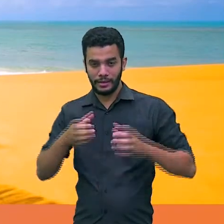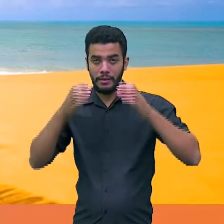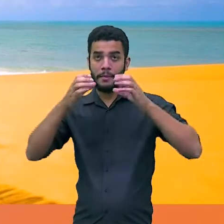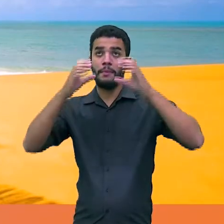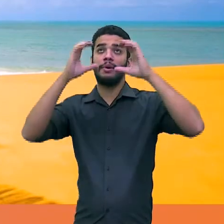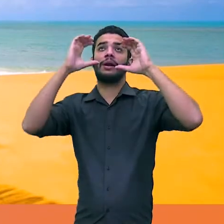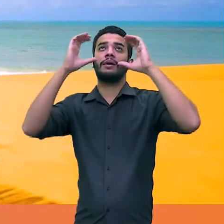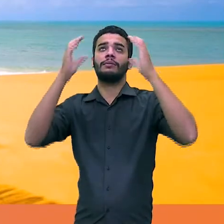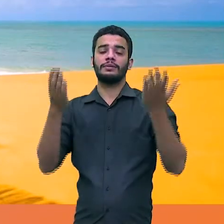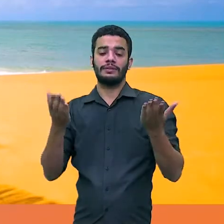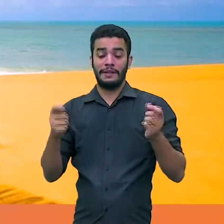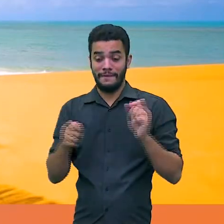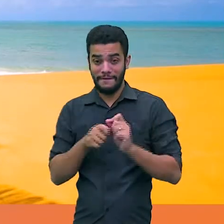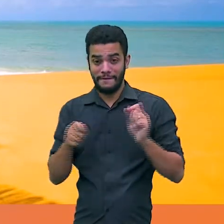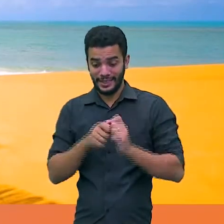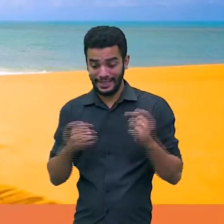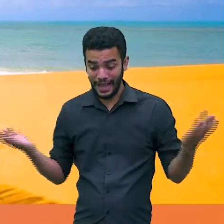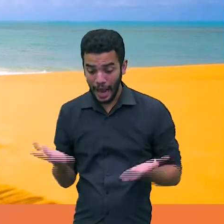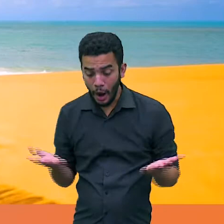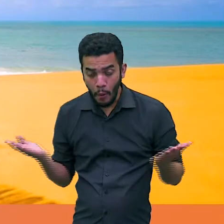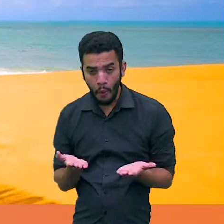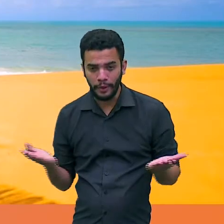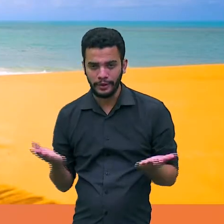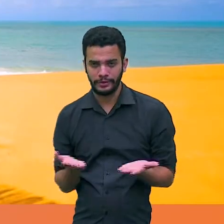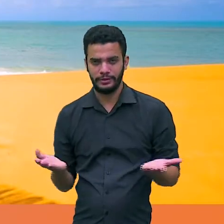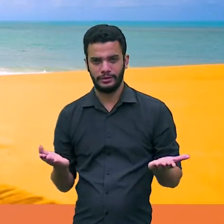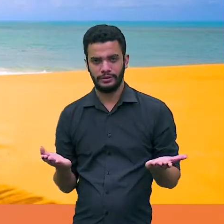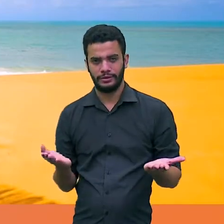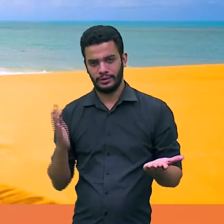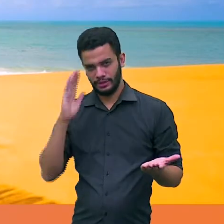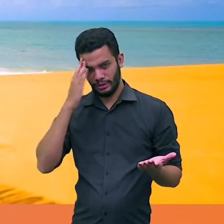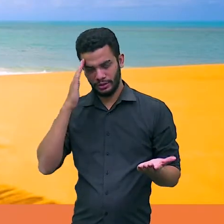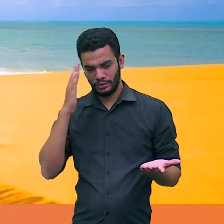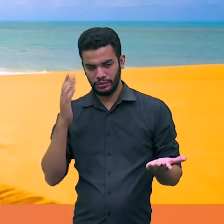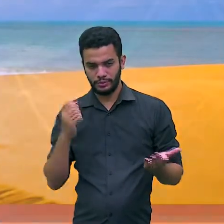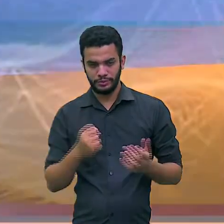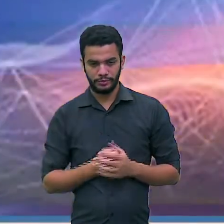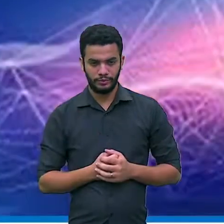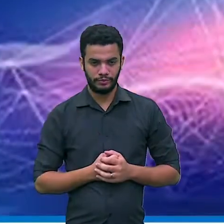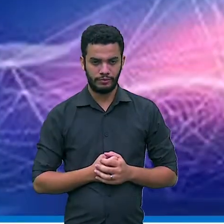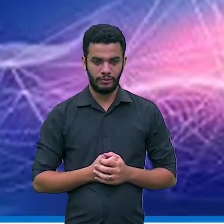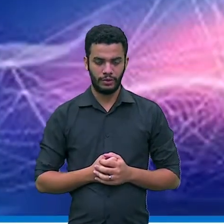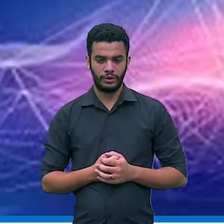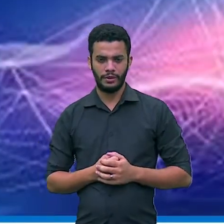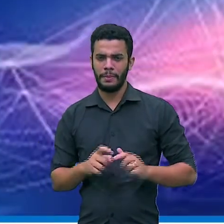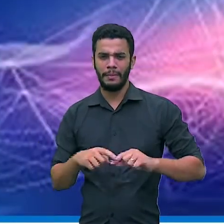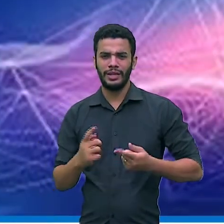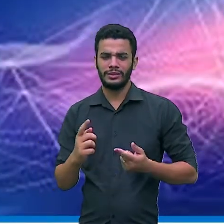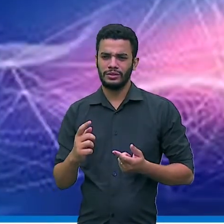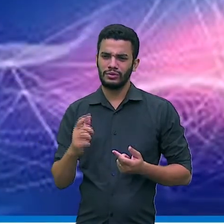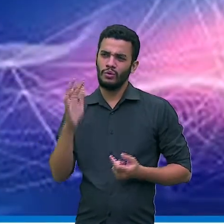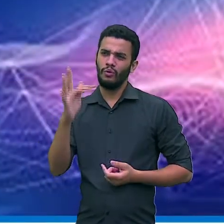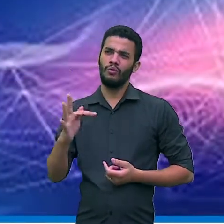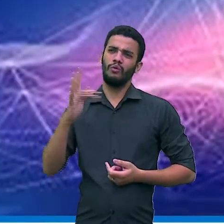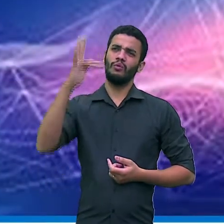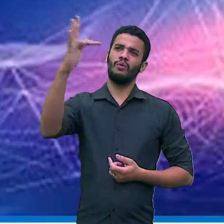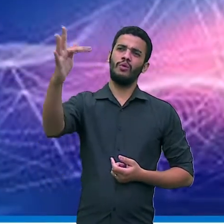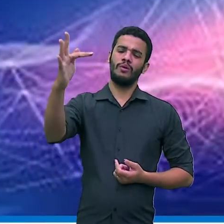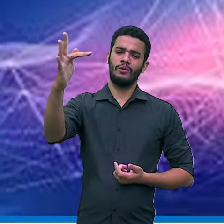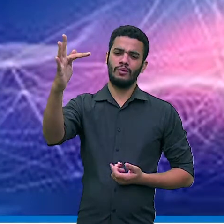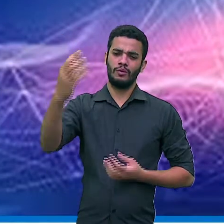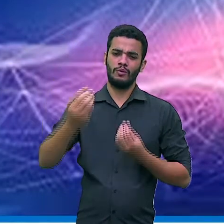acontecendo agora. Entendeu, né? Então vamos lá. E o futuro? Como